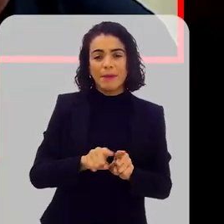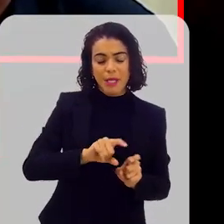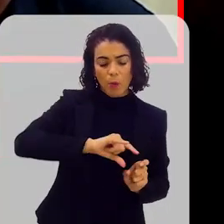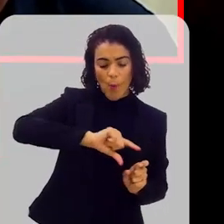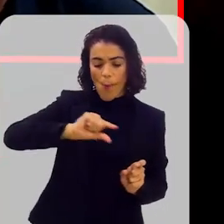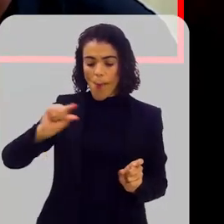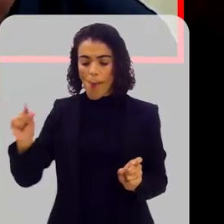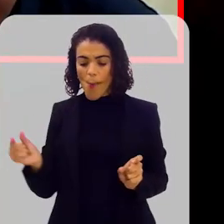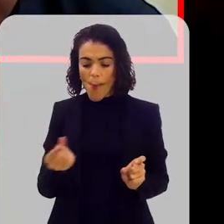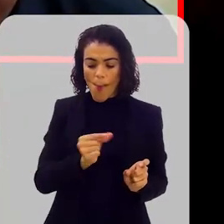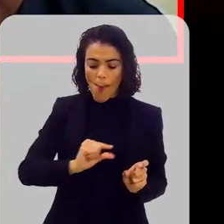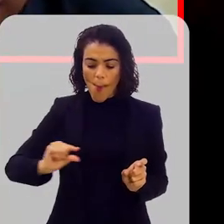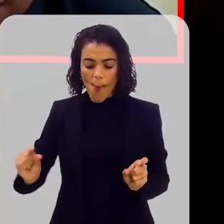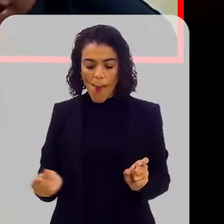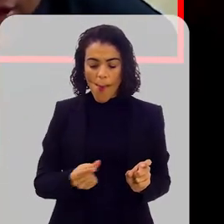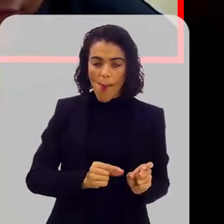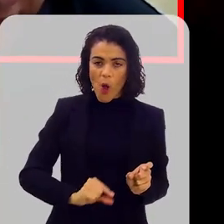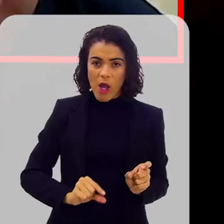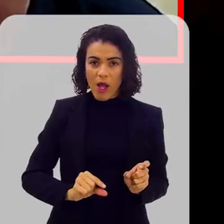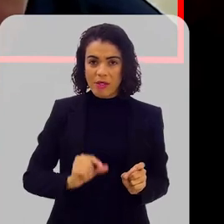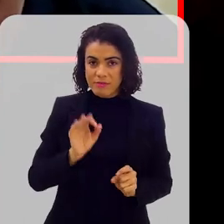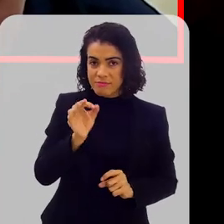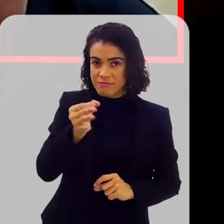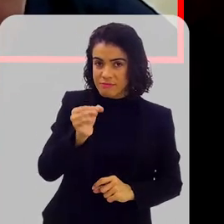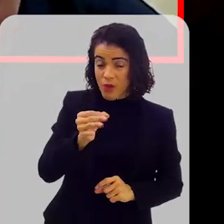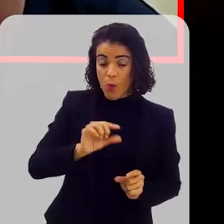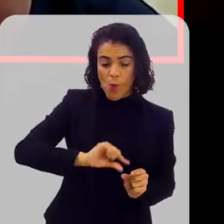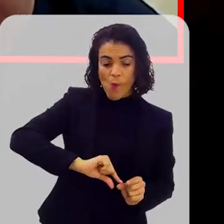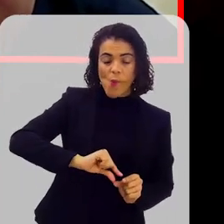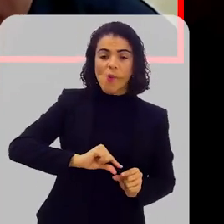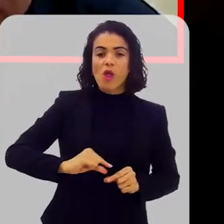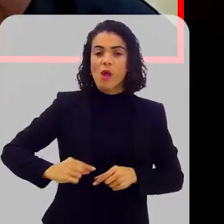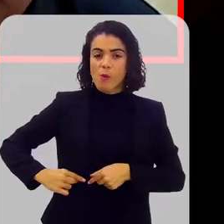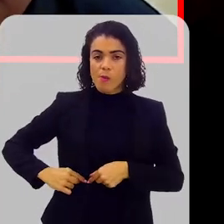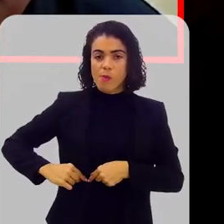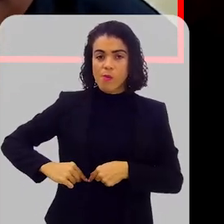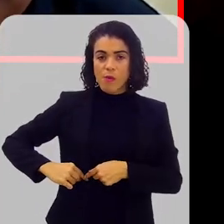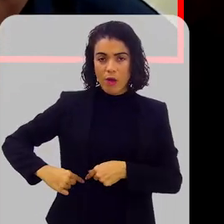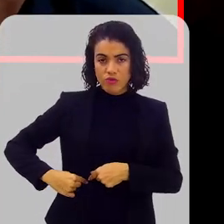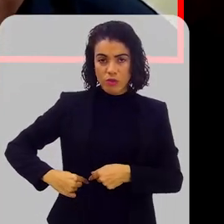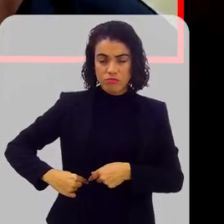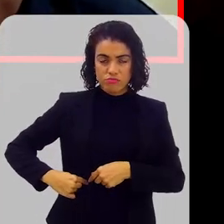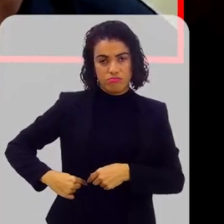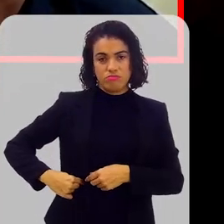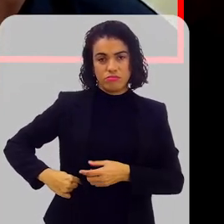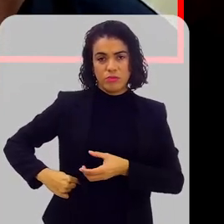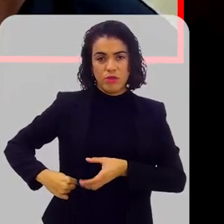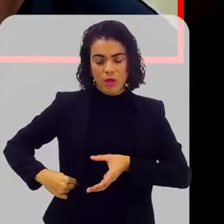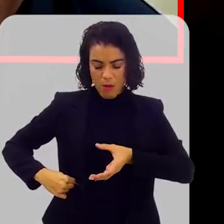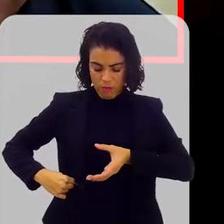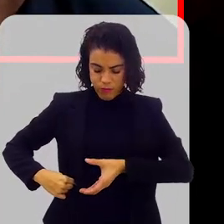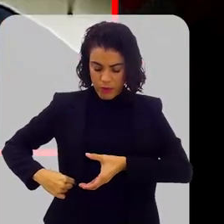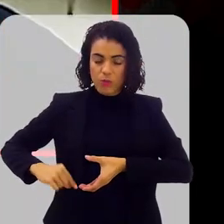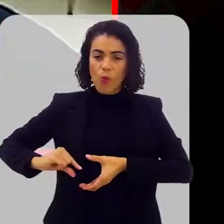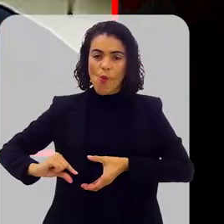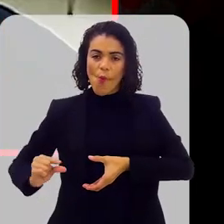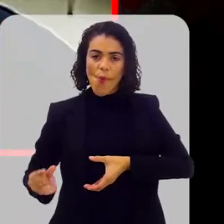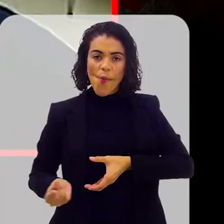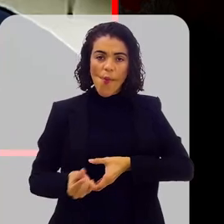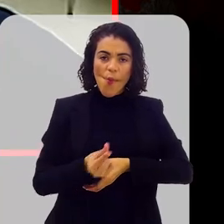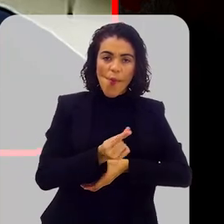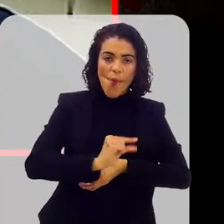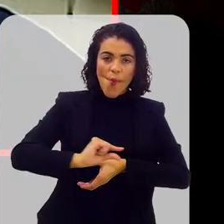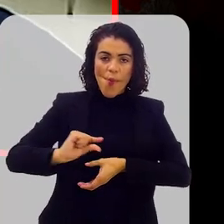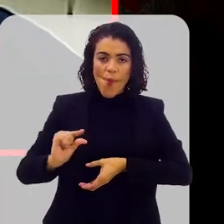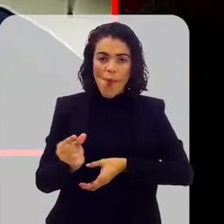isso? Exatamente. Se a gente for. O intestino delgado, ele começa depois do estômago, né? Você tem ali a